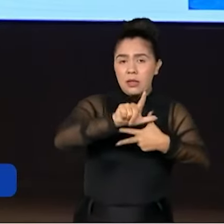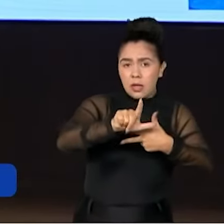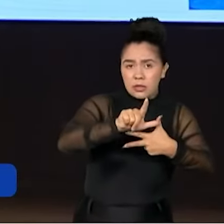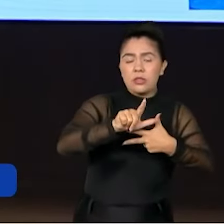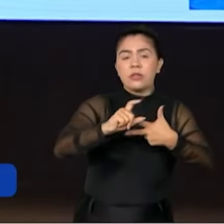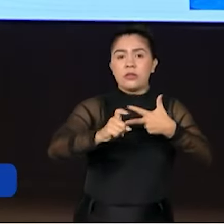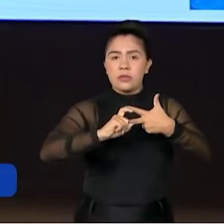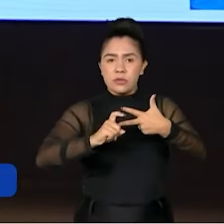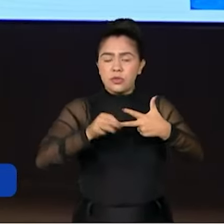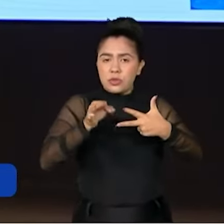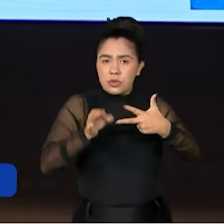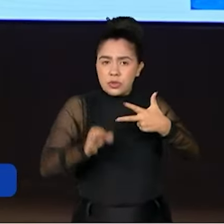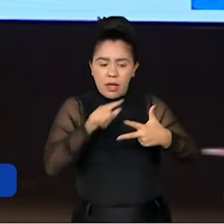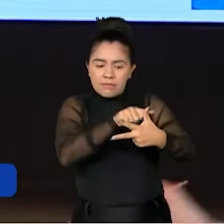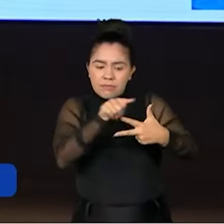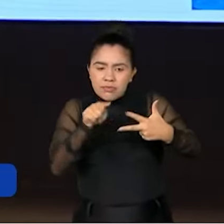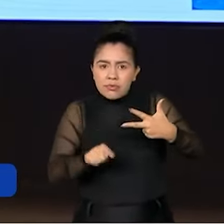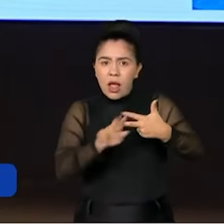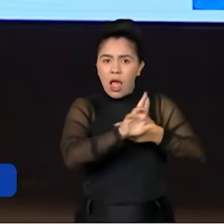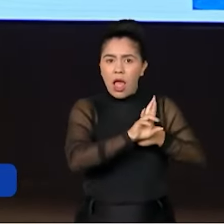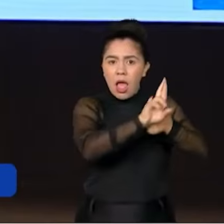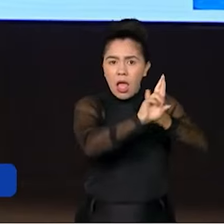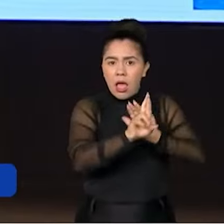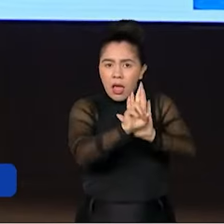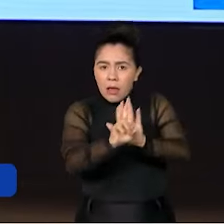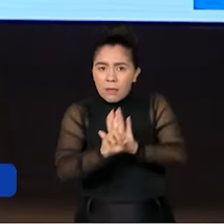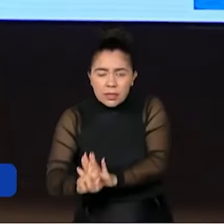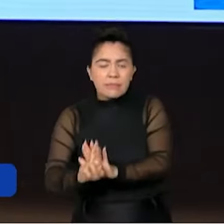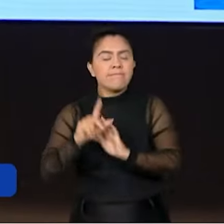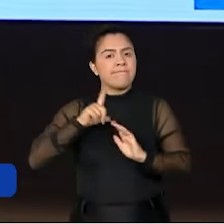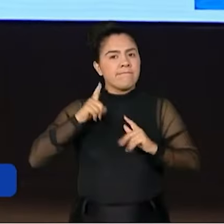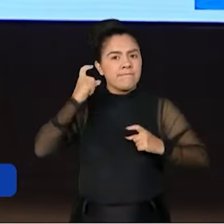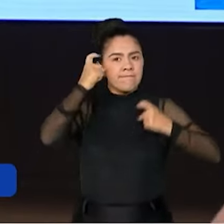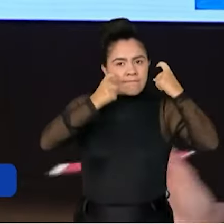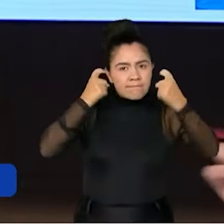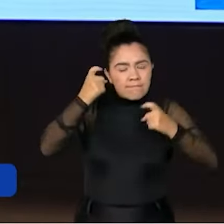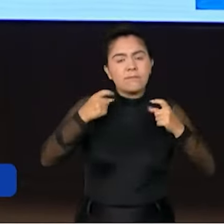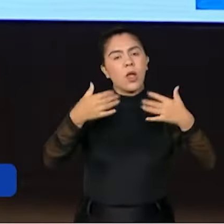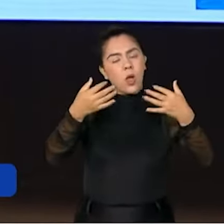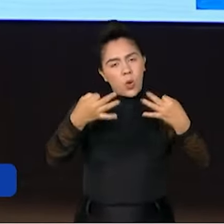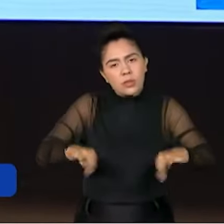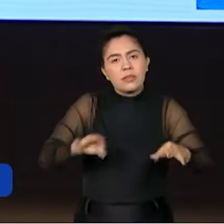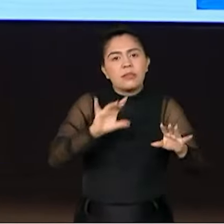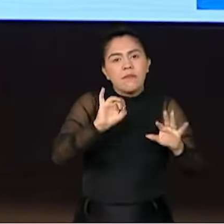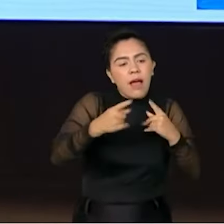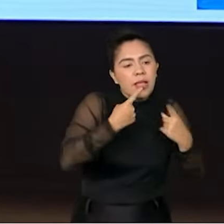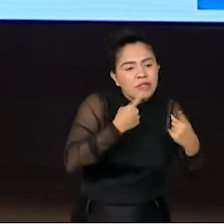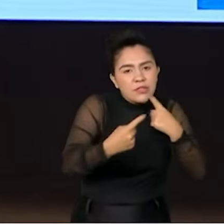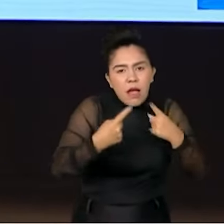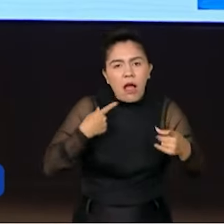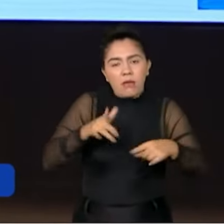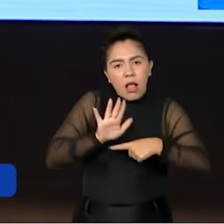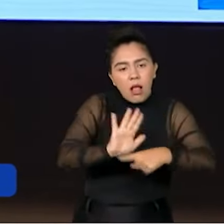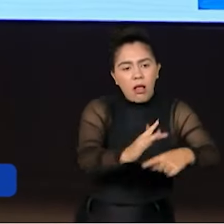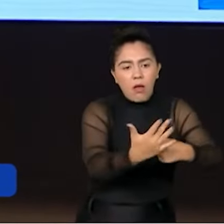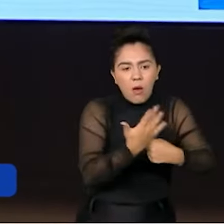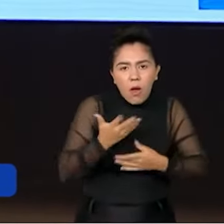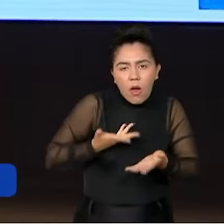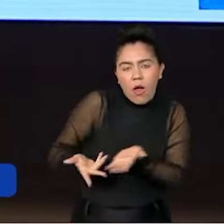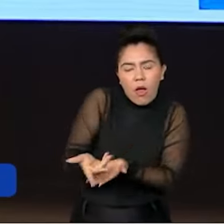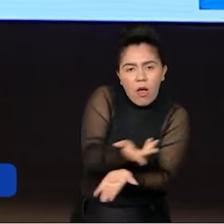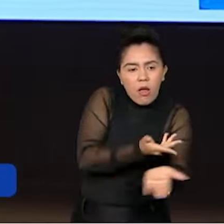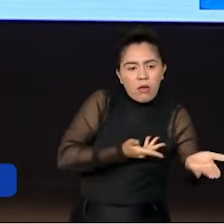está acontecendo. O tom, com certeza, vai ser de diálogo, de colaboração, e eu sinto que há